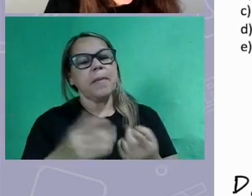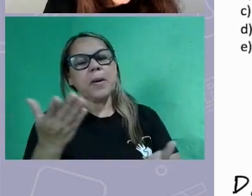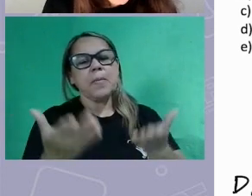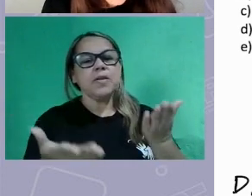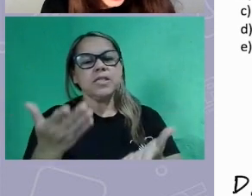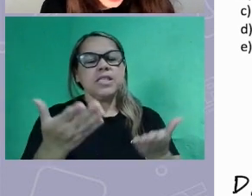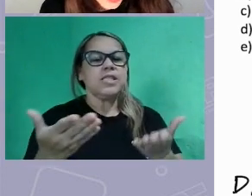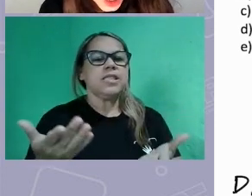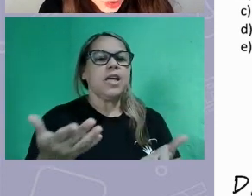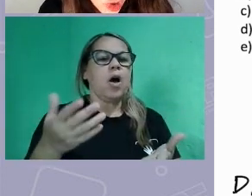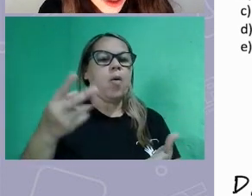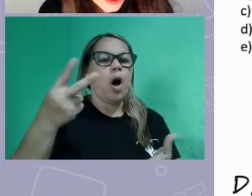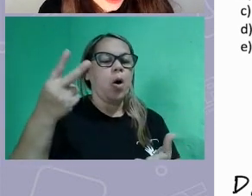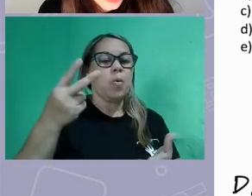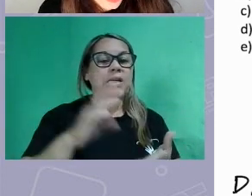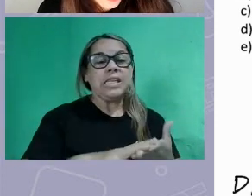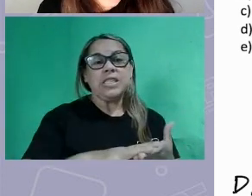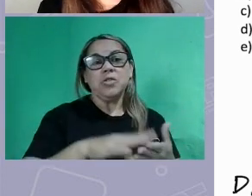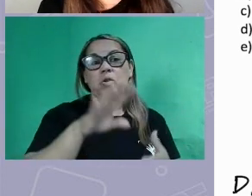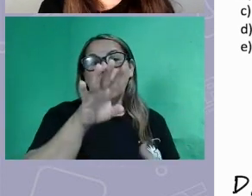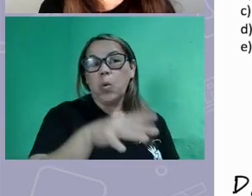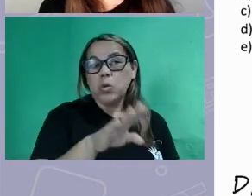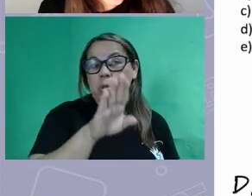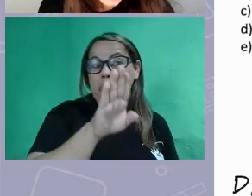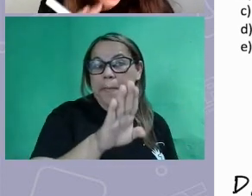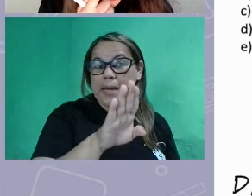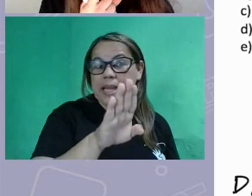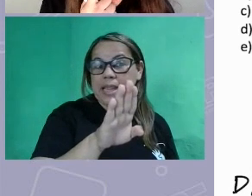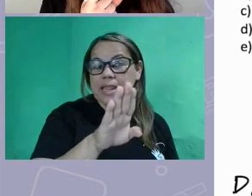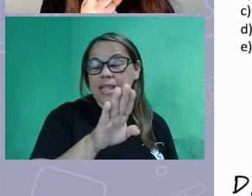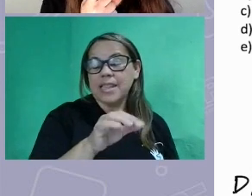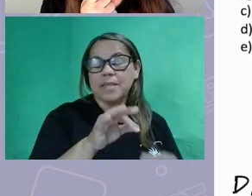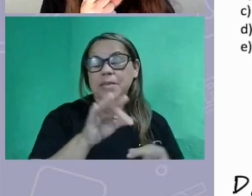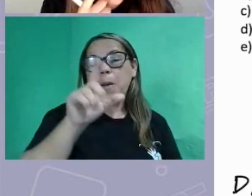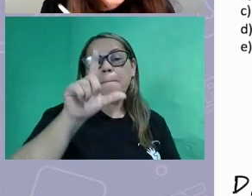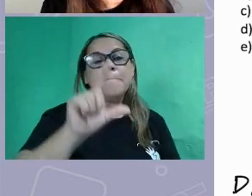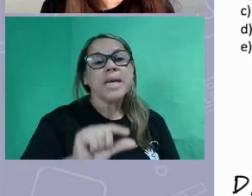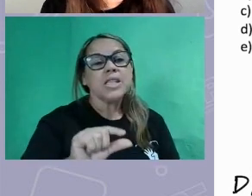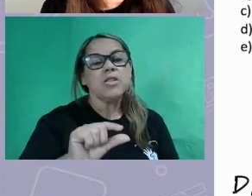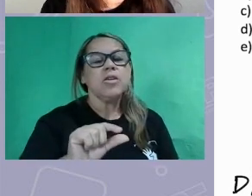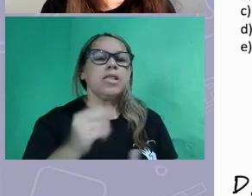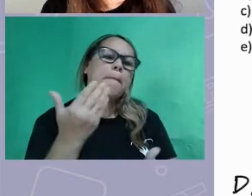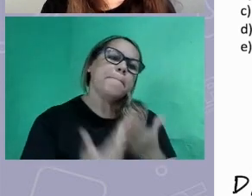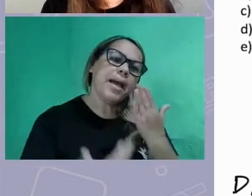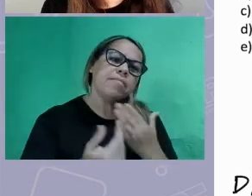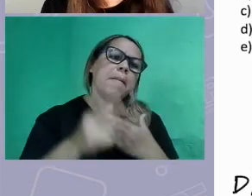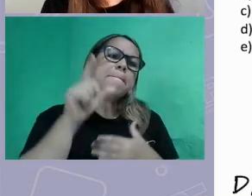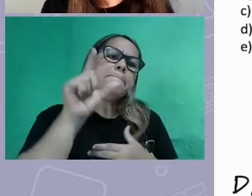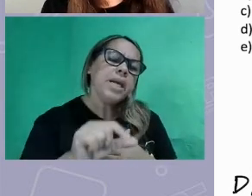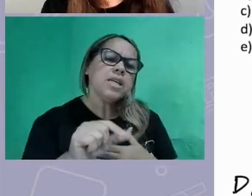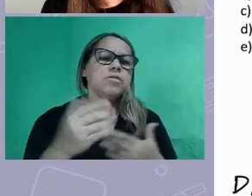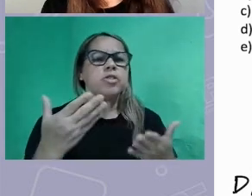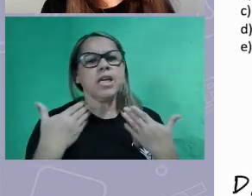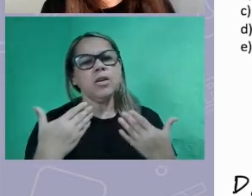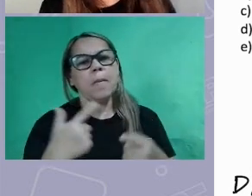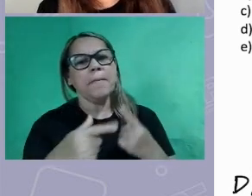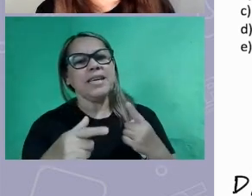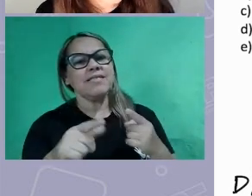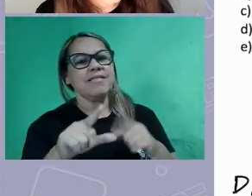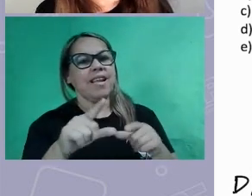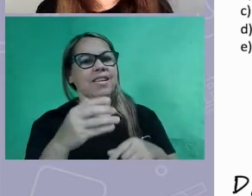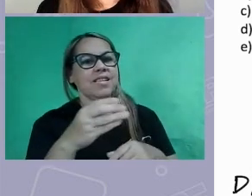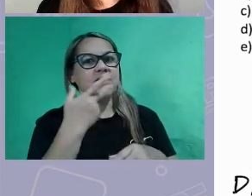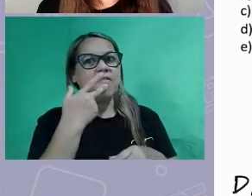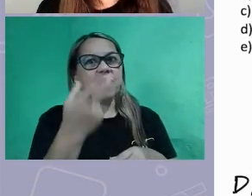tem uma dimensão menor ele perde menos calor e aqui na letra C de casa diz o oposto diz que ele perde